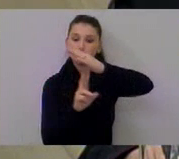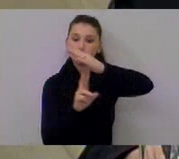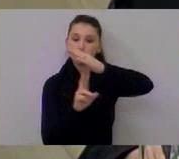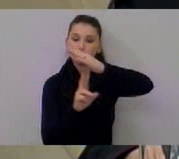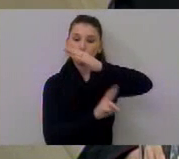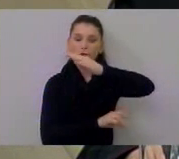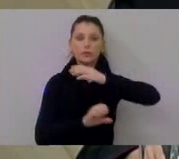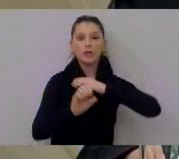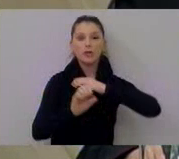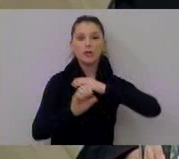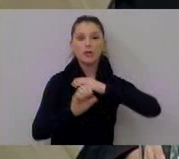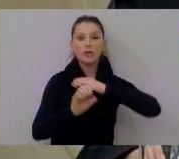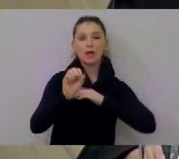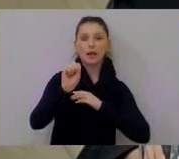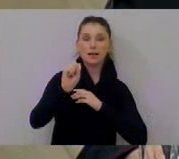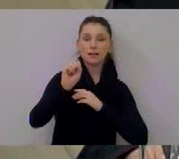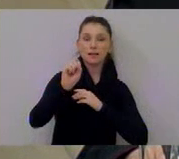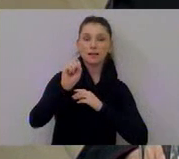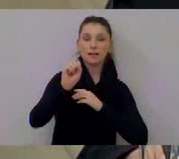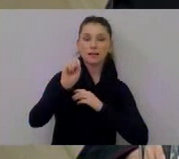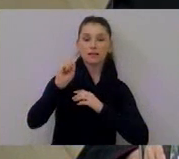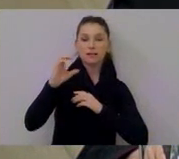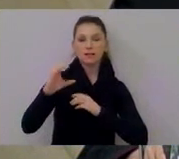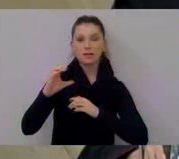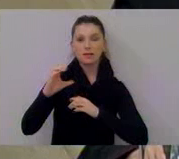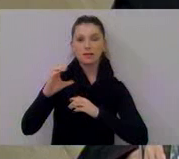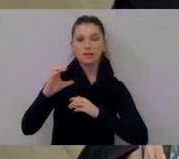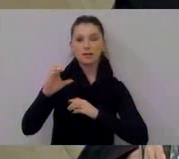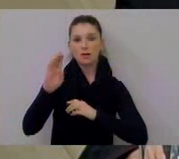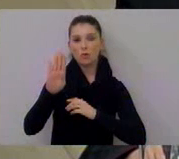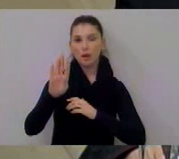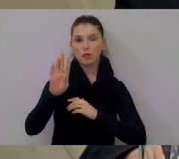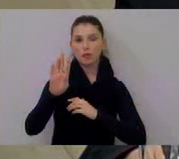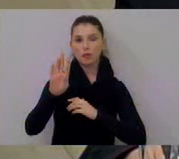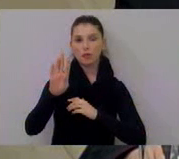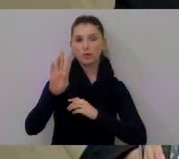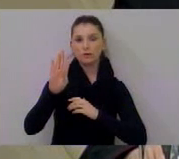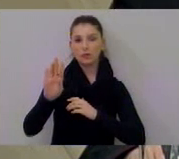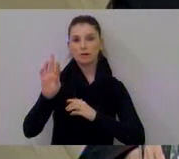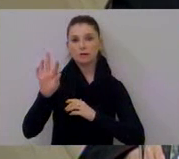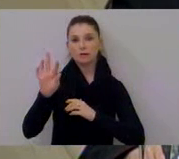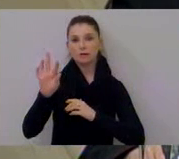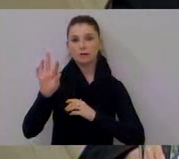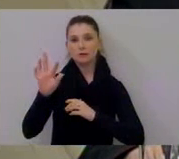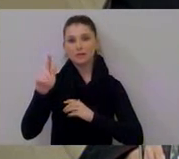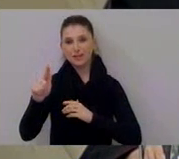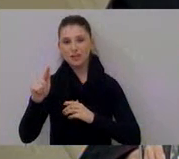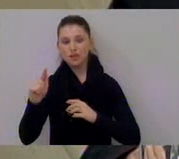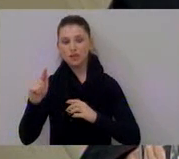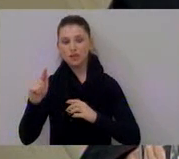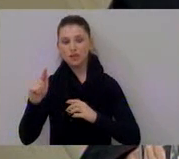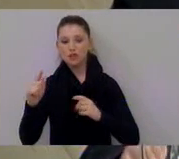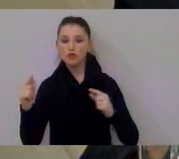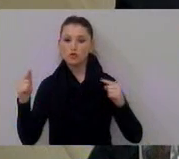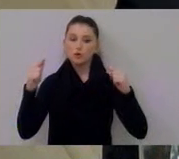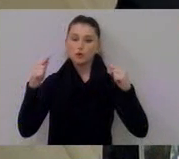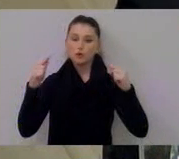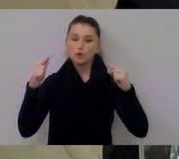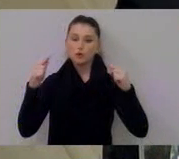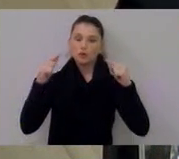SC447, que liga a cidade de Criciúma ao distrito de